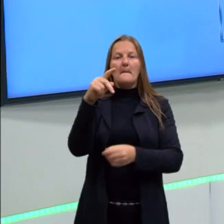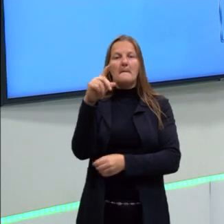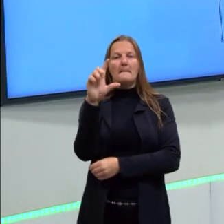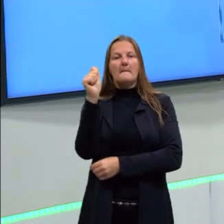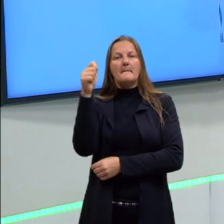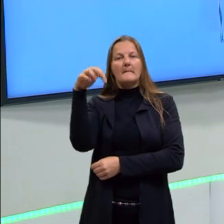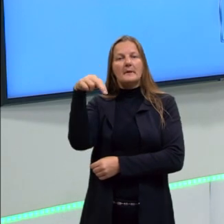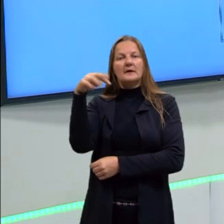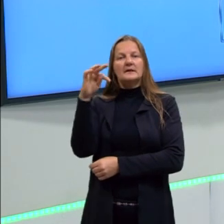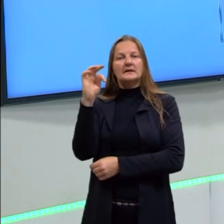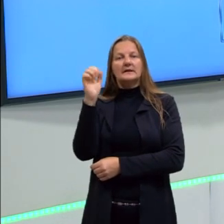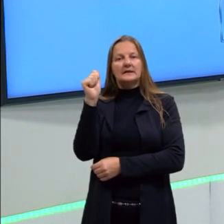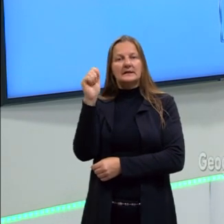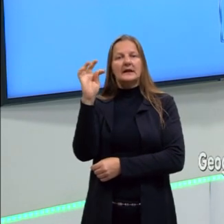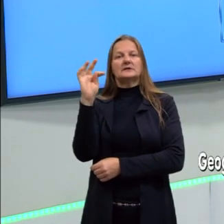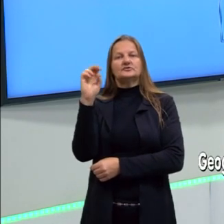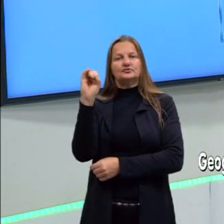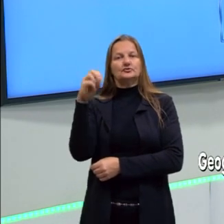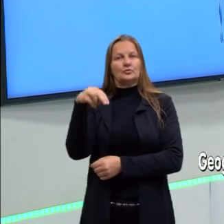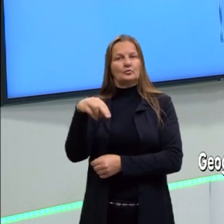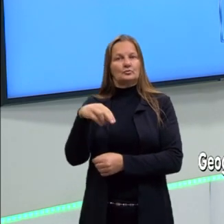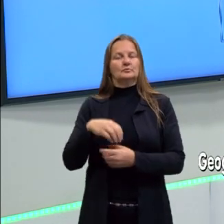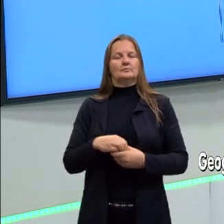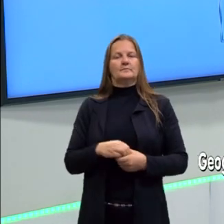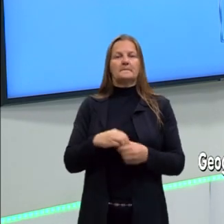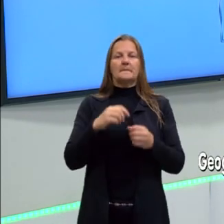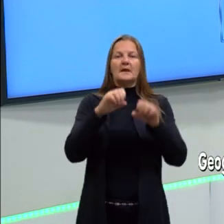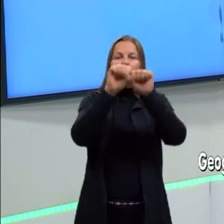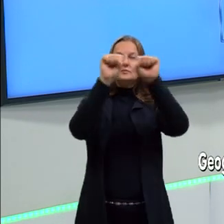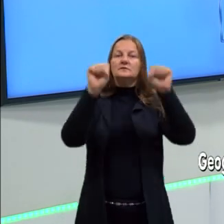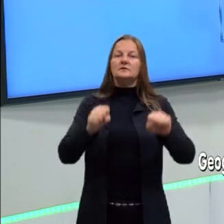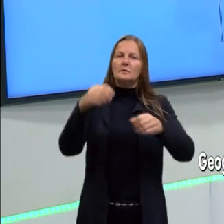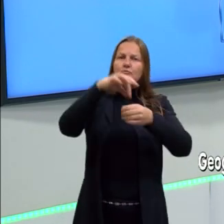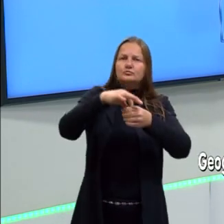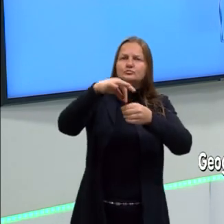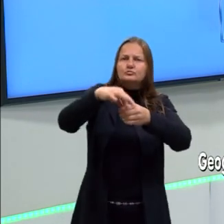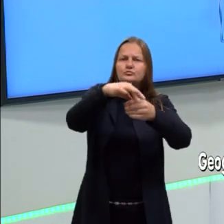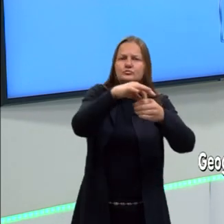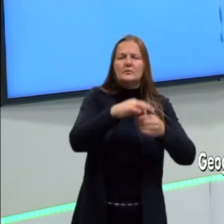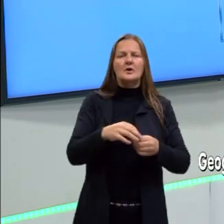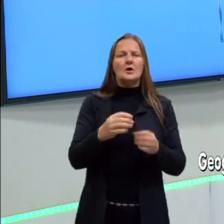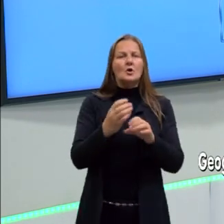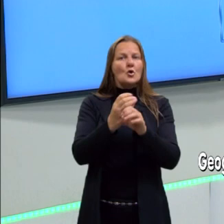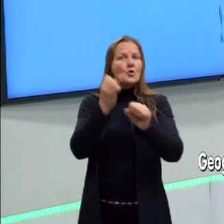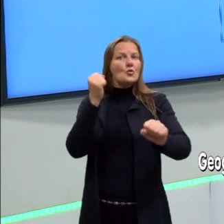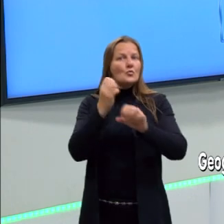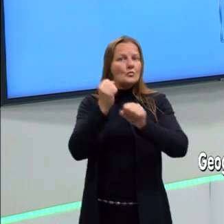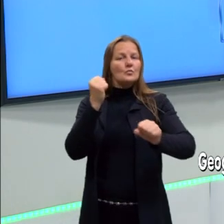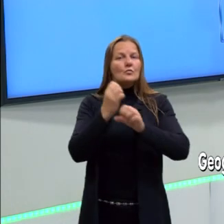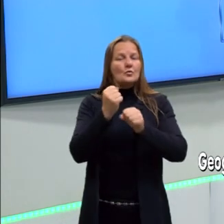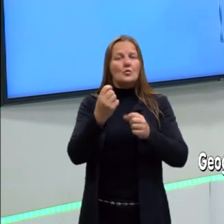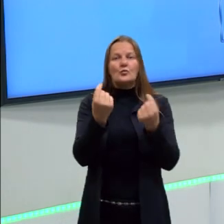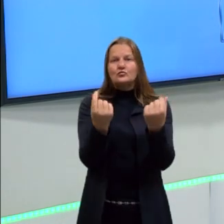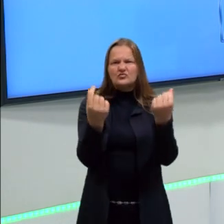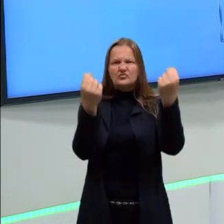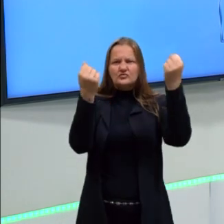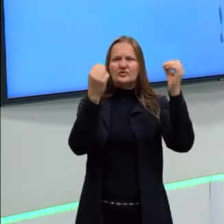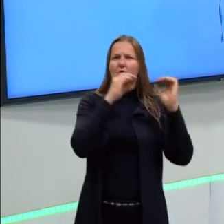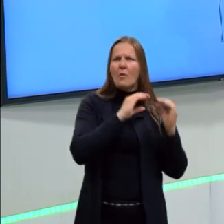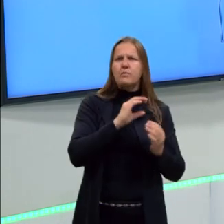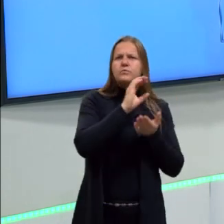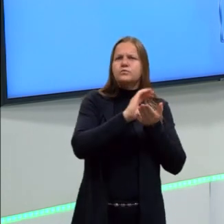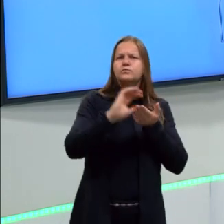né a gente viu isso já nas aulas que toda a o lucro né todo o dinheiro arrecadado